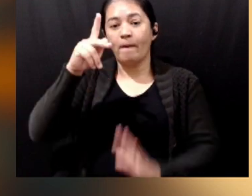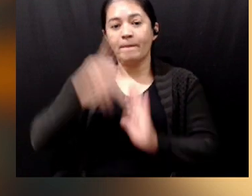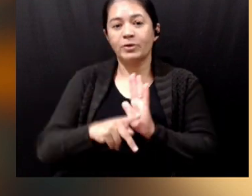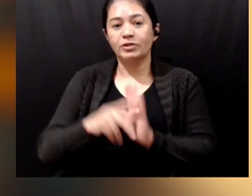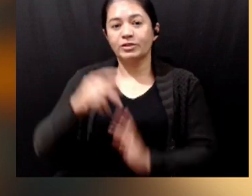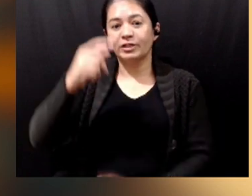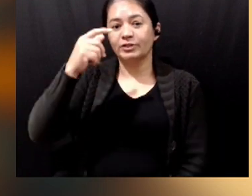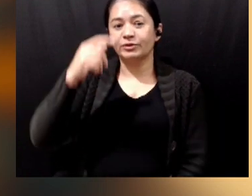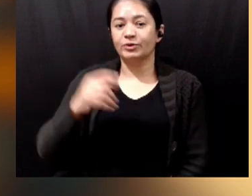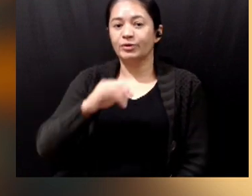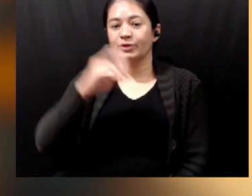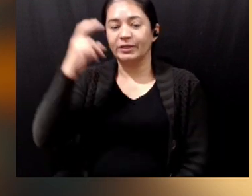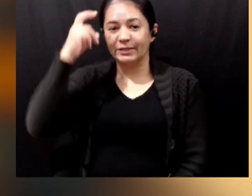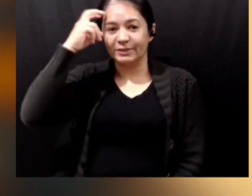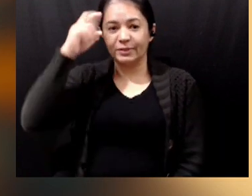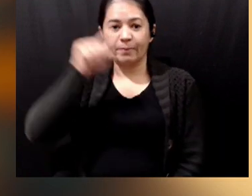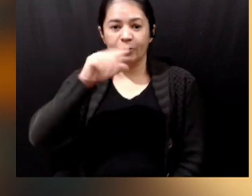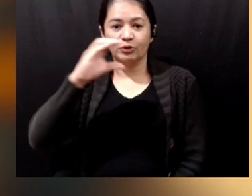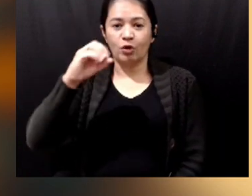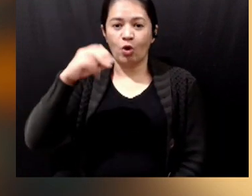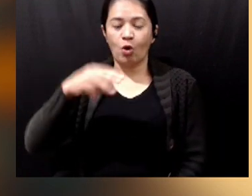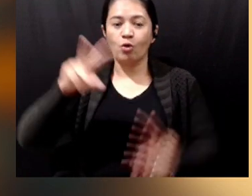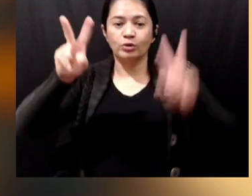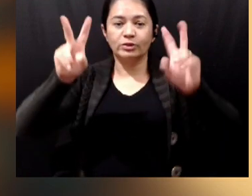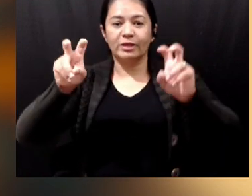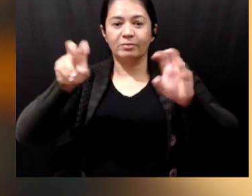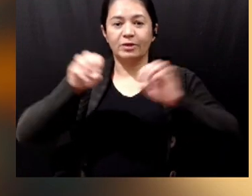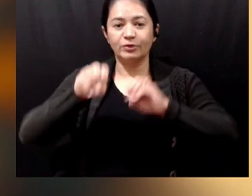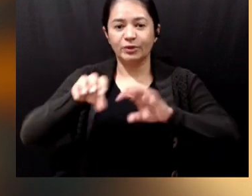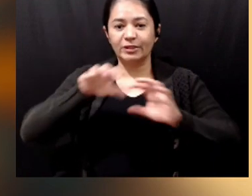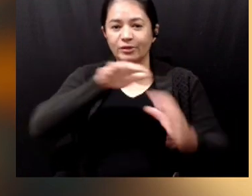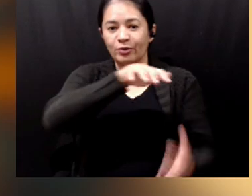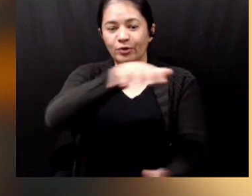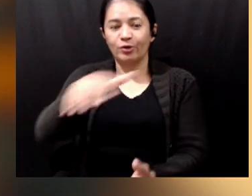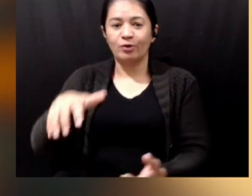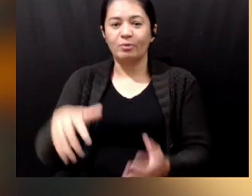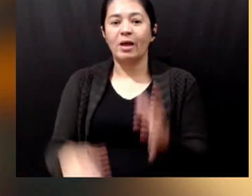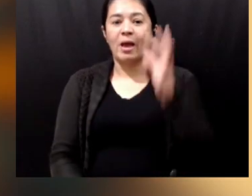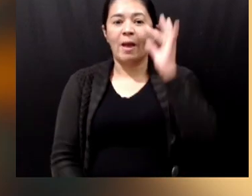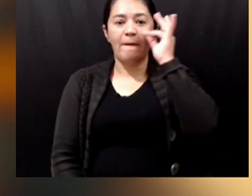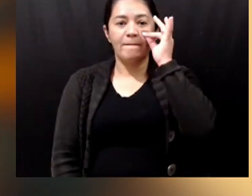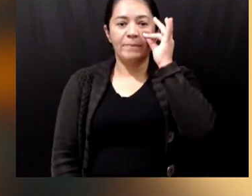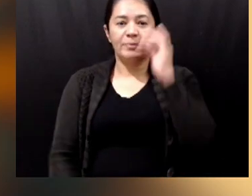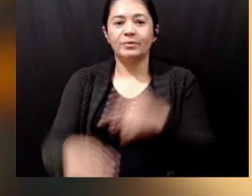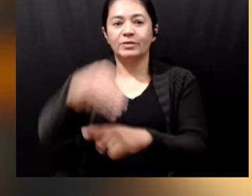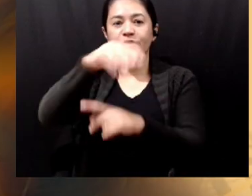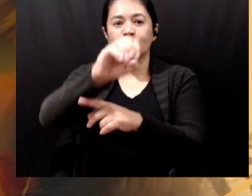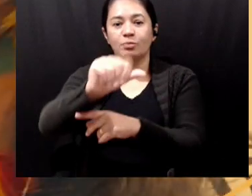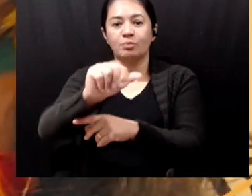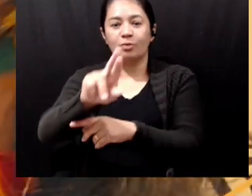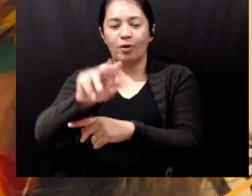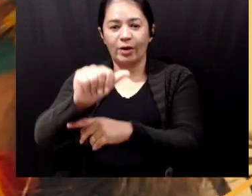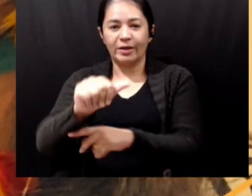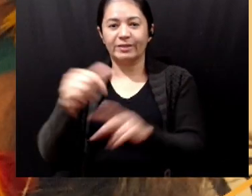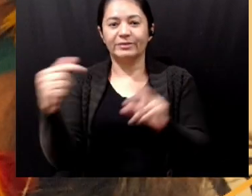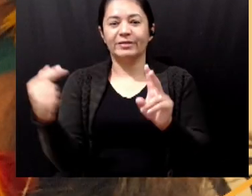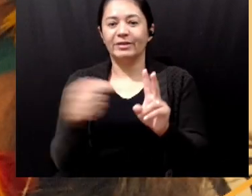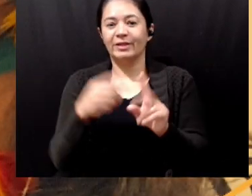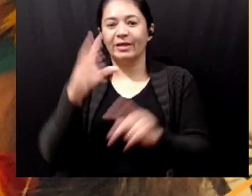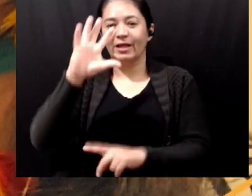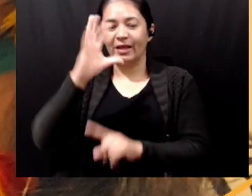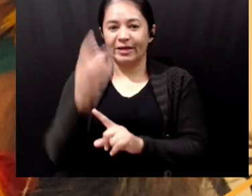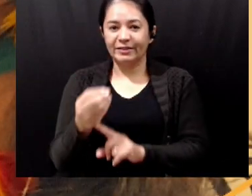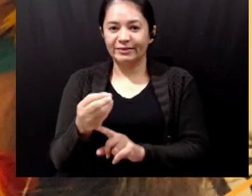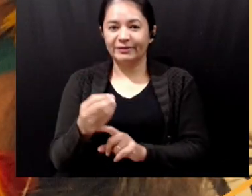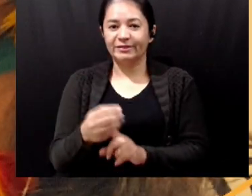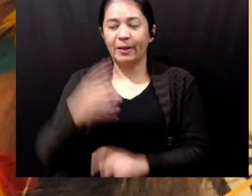tema Educação Global e Intercultural, com a presença de Moara Tupinambá, artista, educadora e uma das